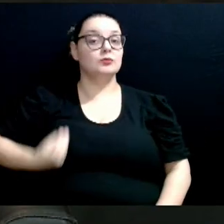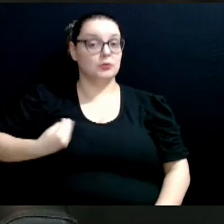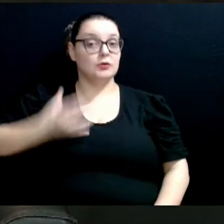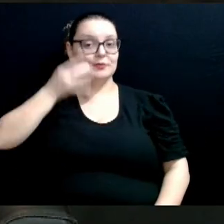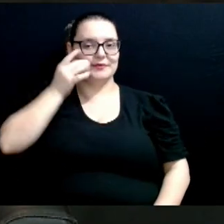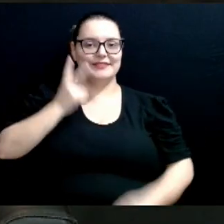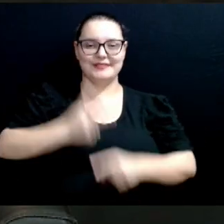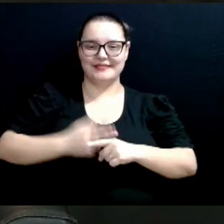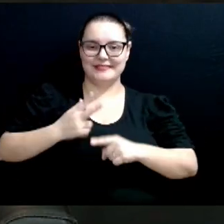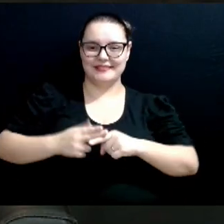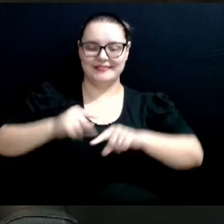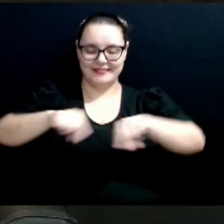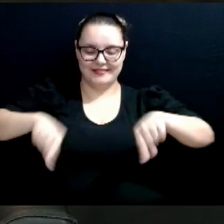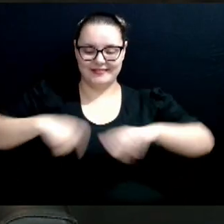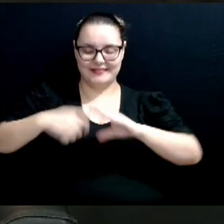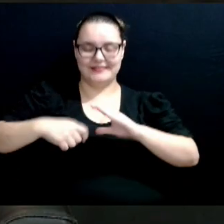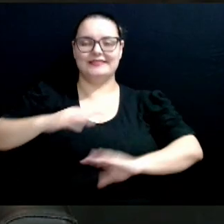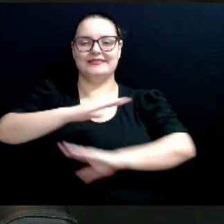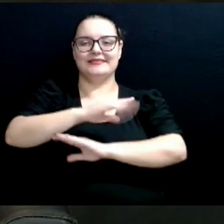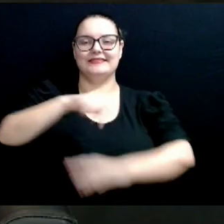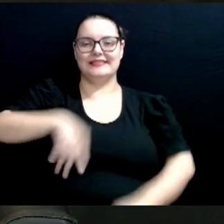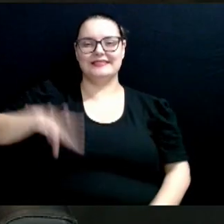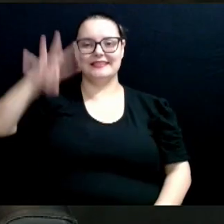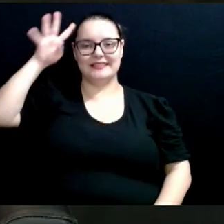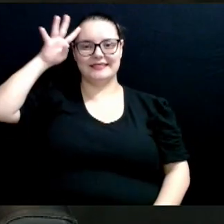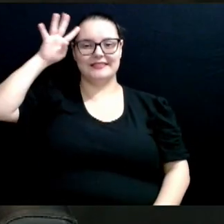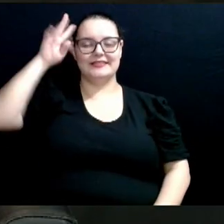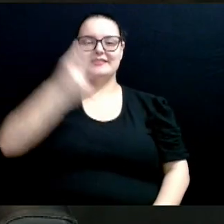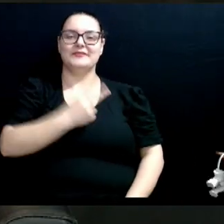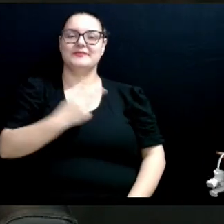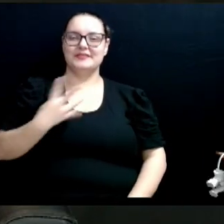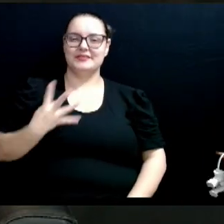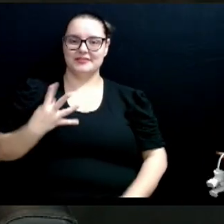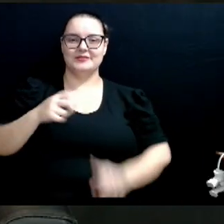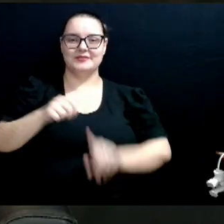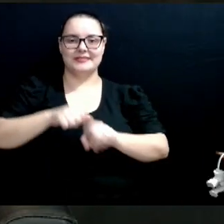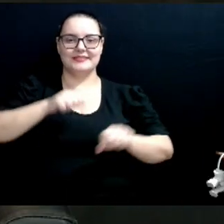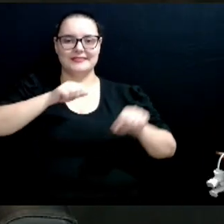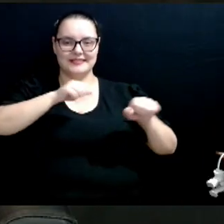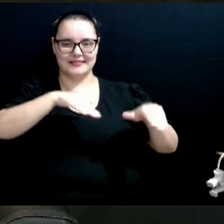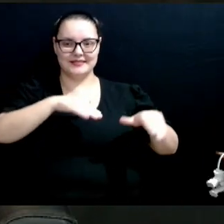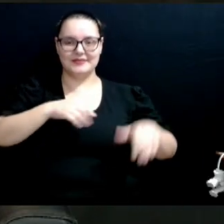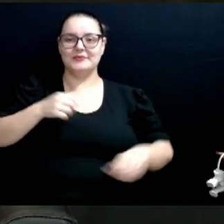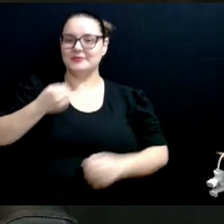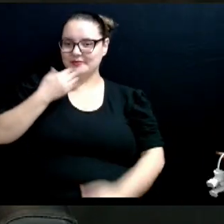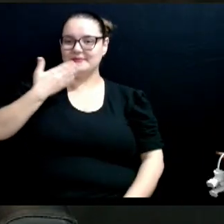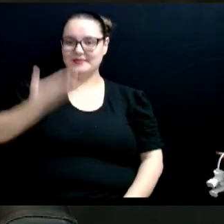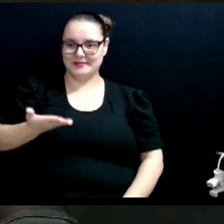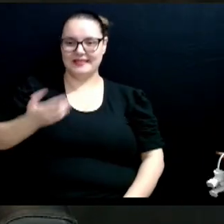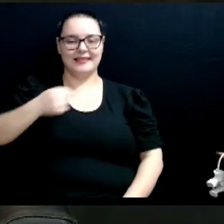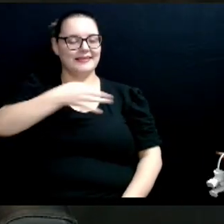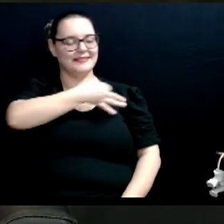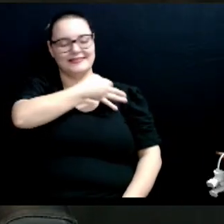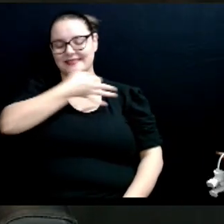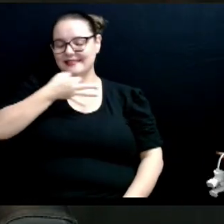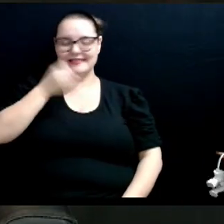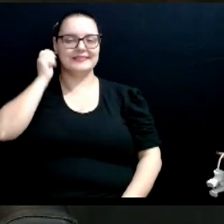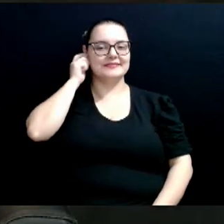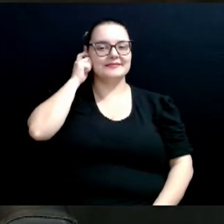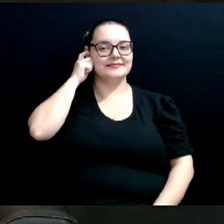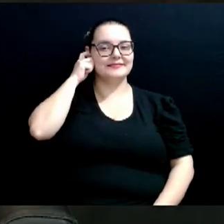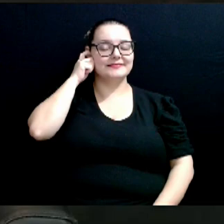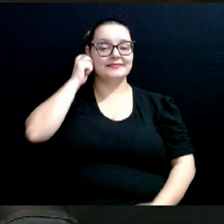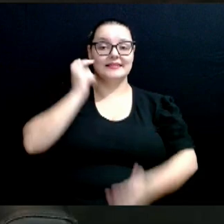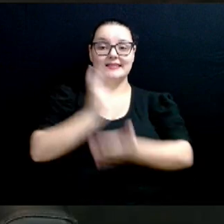Câmara nesta quarta-feira, 24 de setembro. Tudo bem por aí? Por aqui tudo ótimo. É sempre um prazer ter você